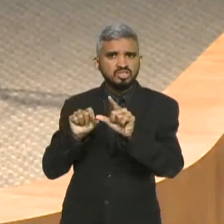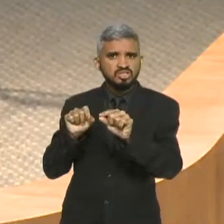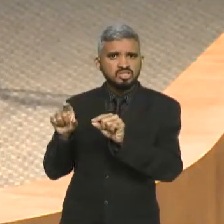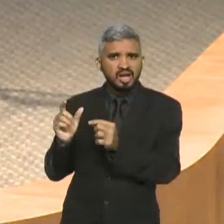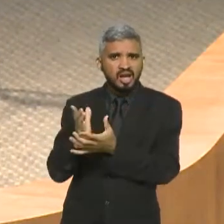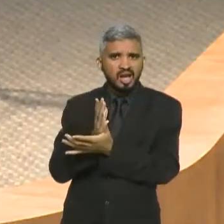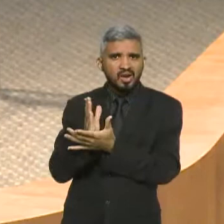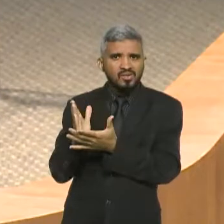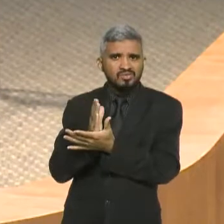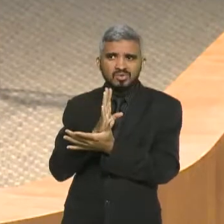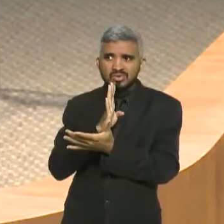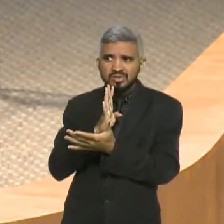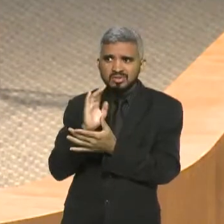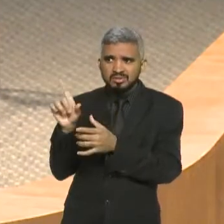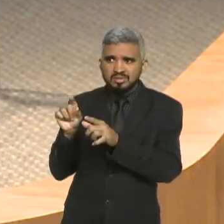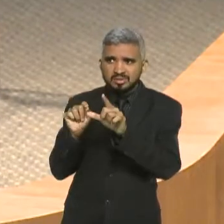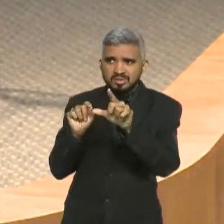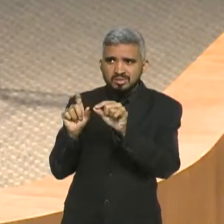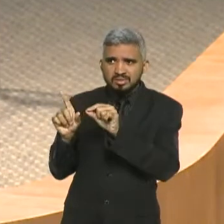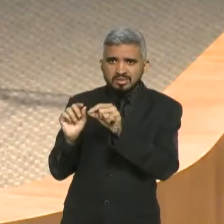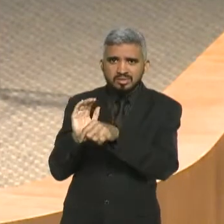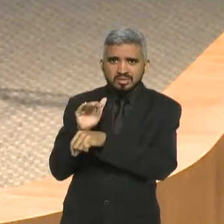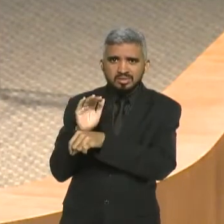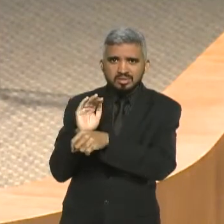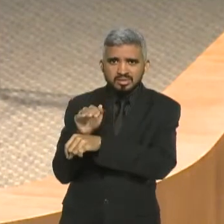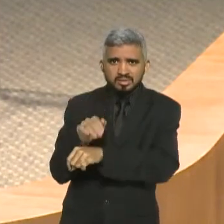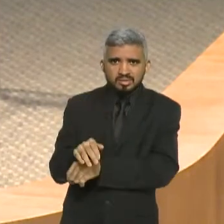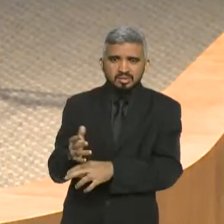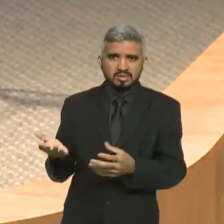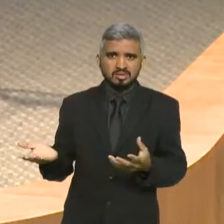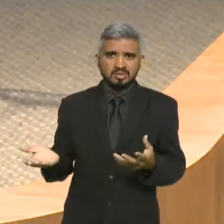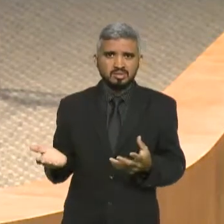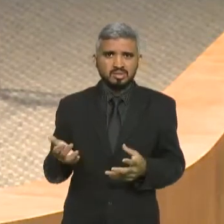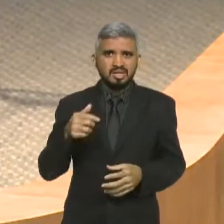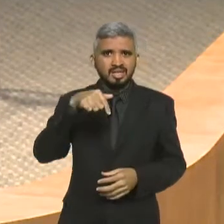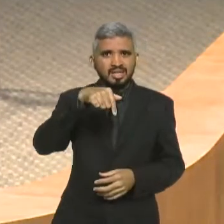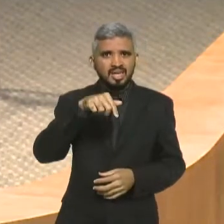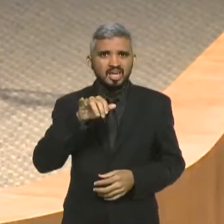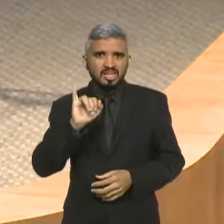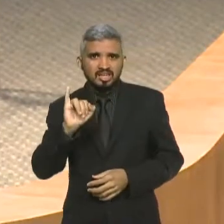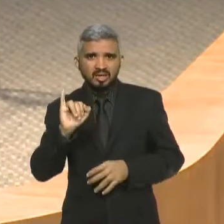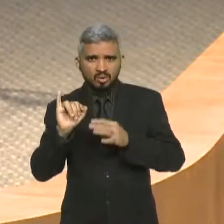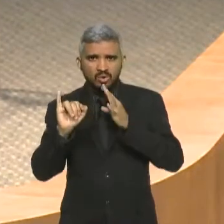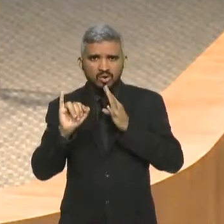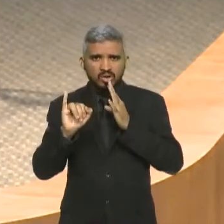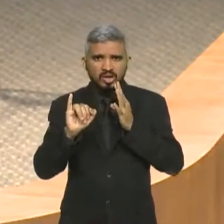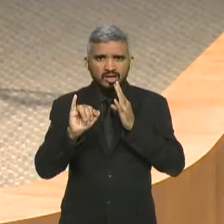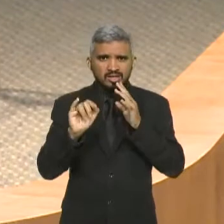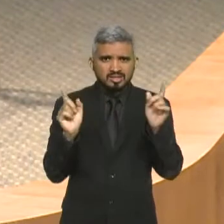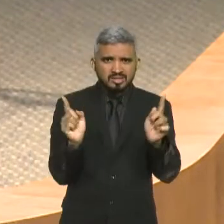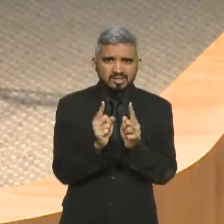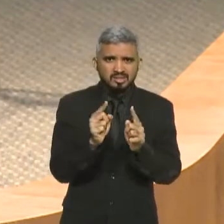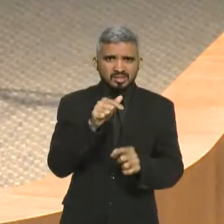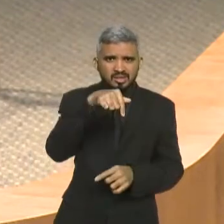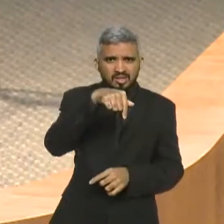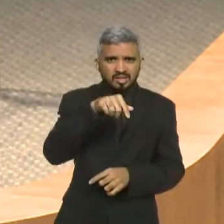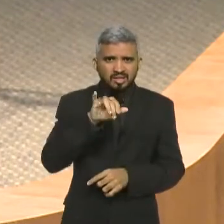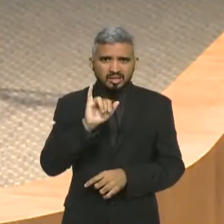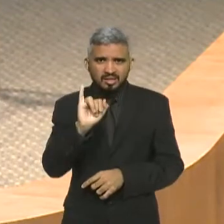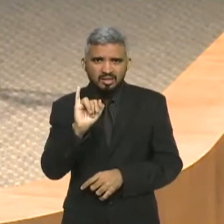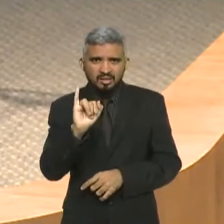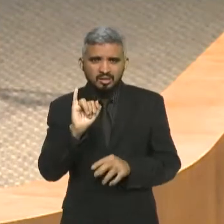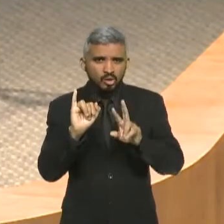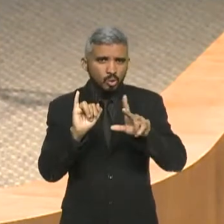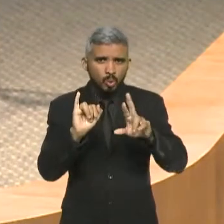política. É o famoso QI. Você que está em casa sabe o que é QI? Não é coeficiente de